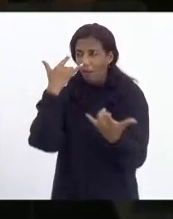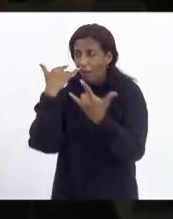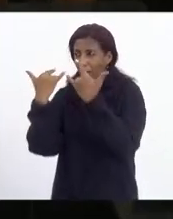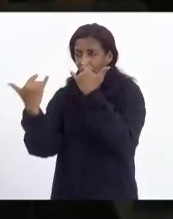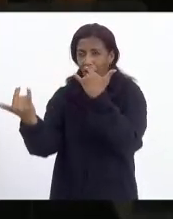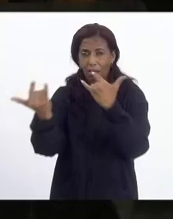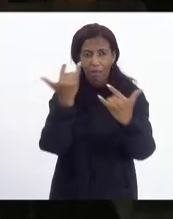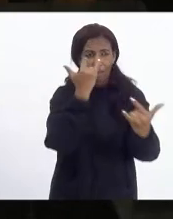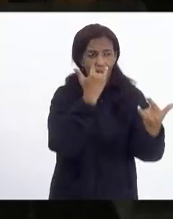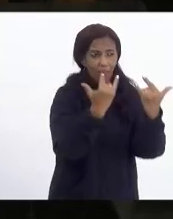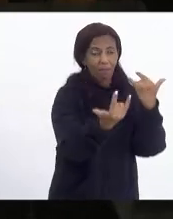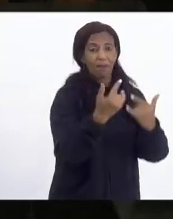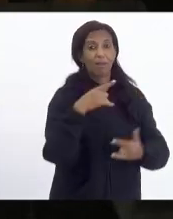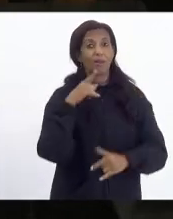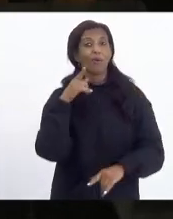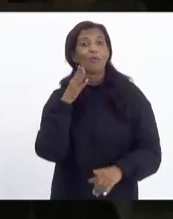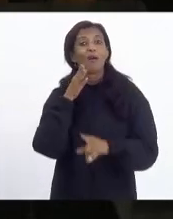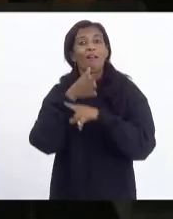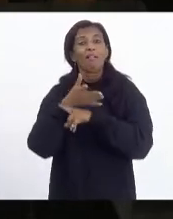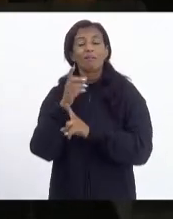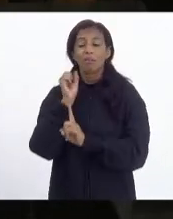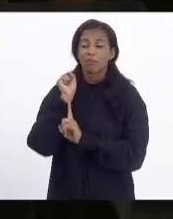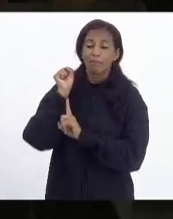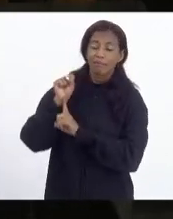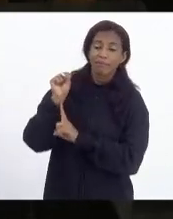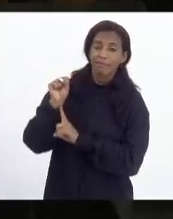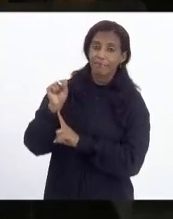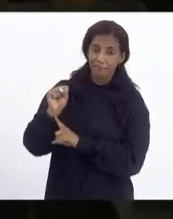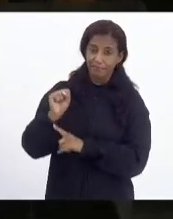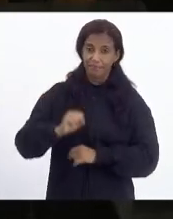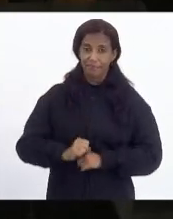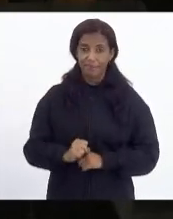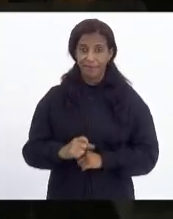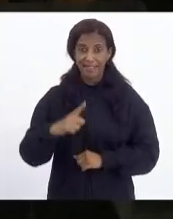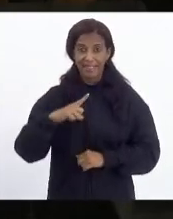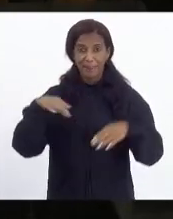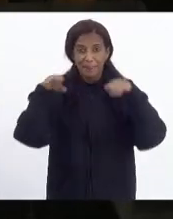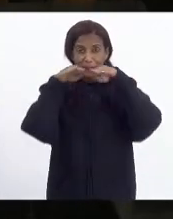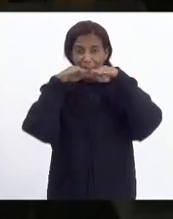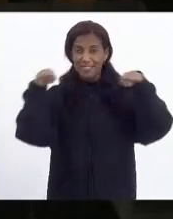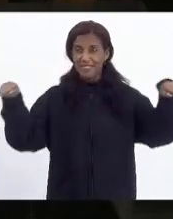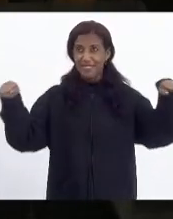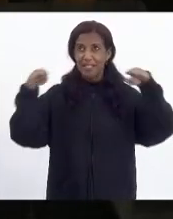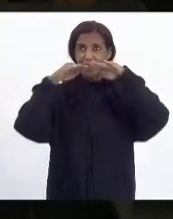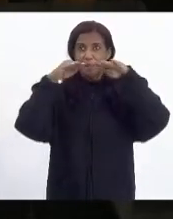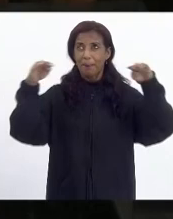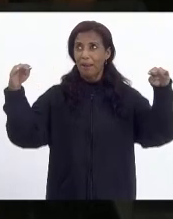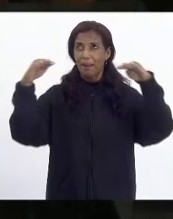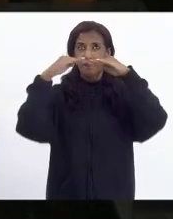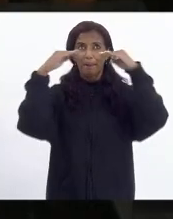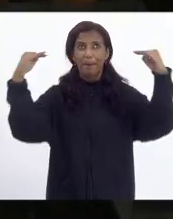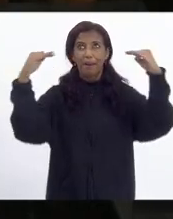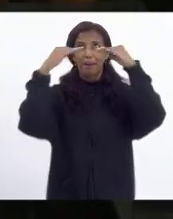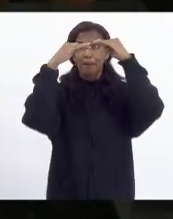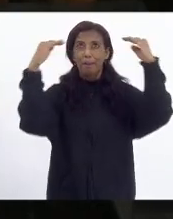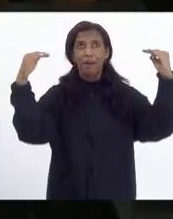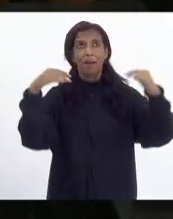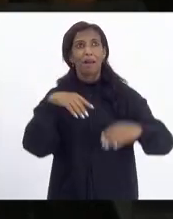você entra no supermercado tem prateleiras e prateleiras